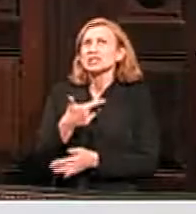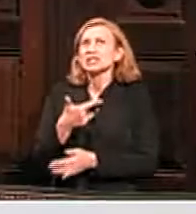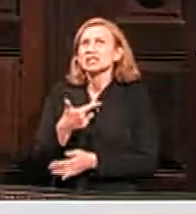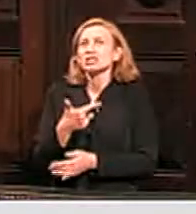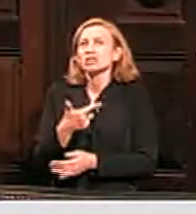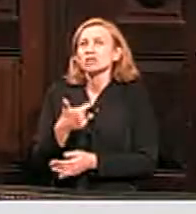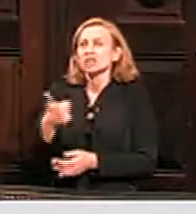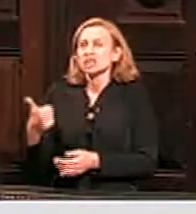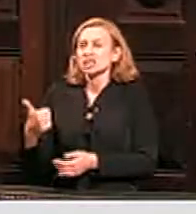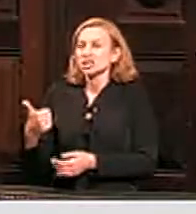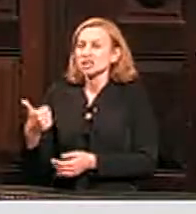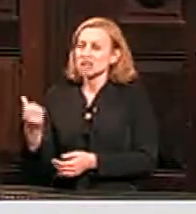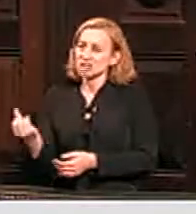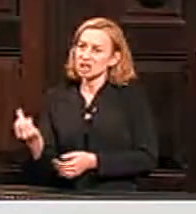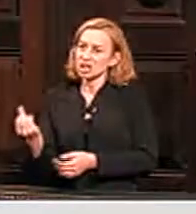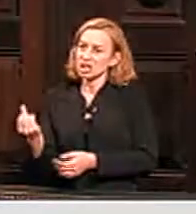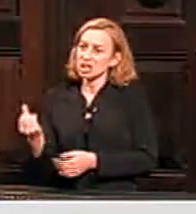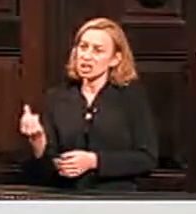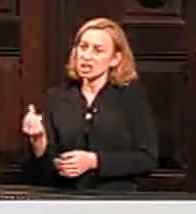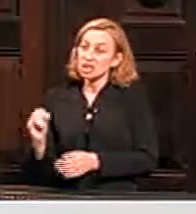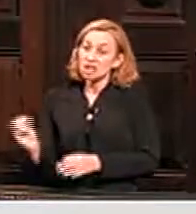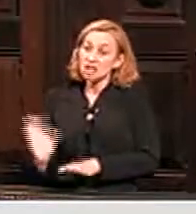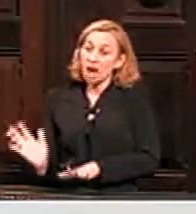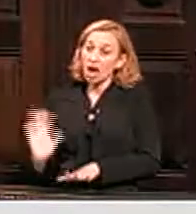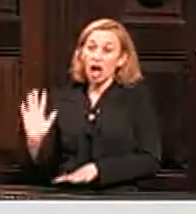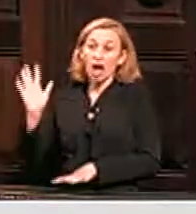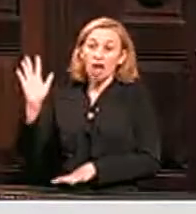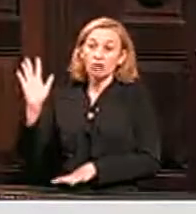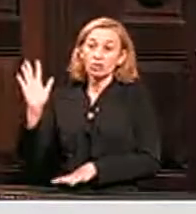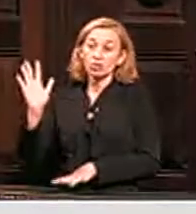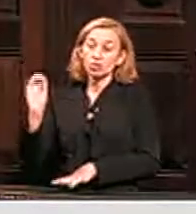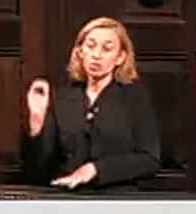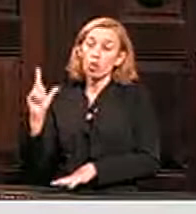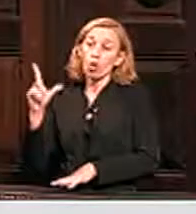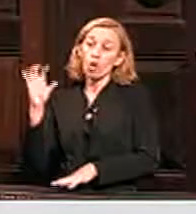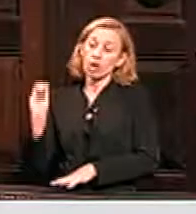216 aumentos no valor da tarifa do óleo diesel.